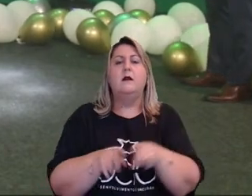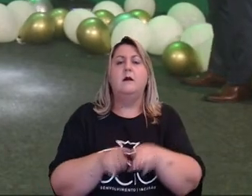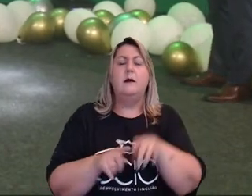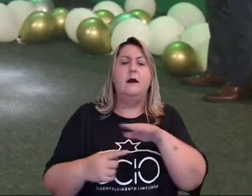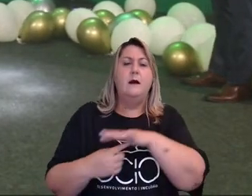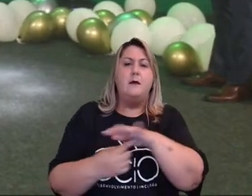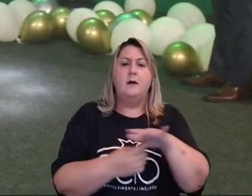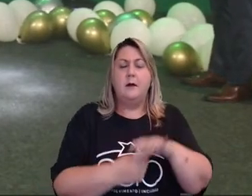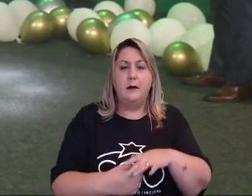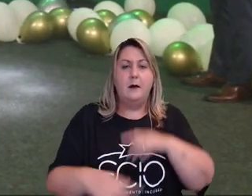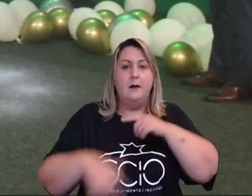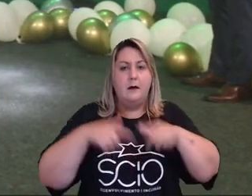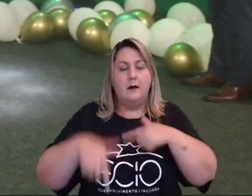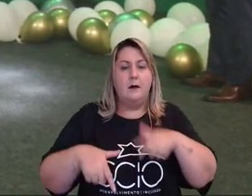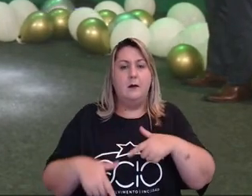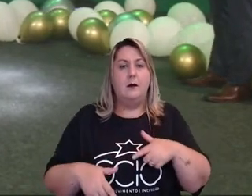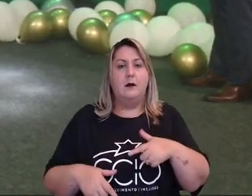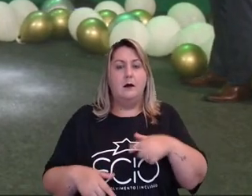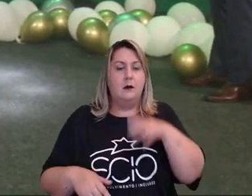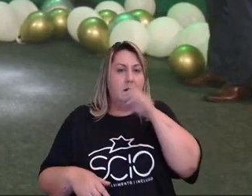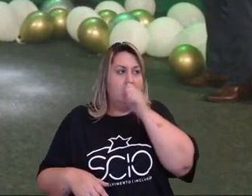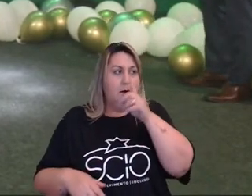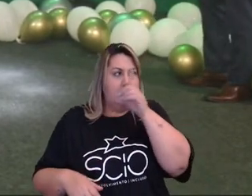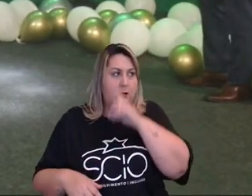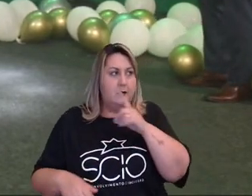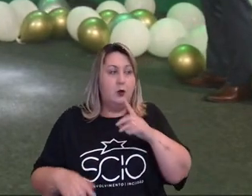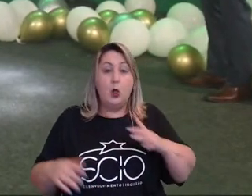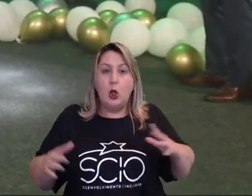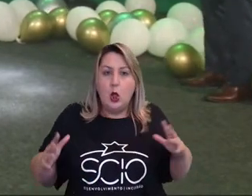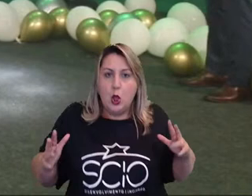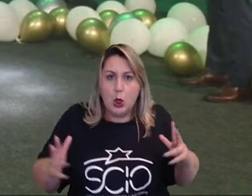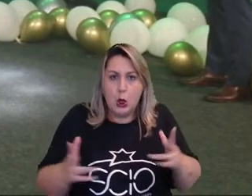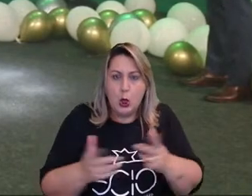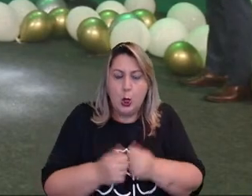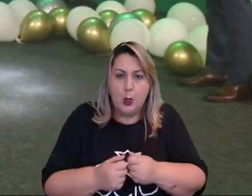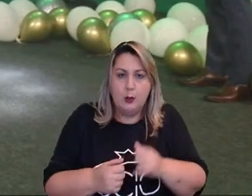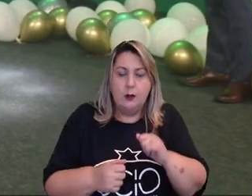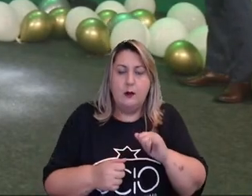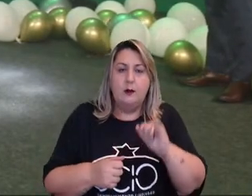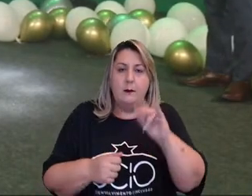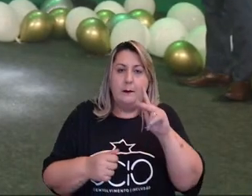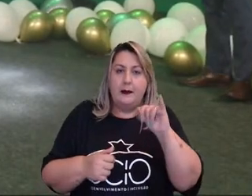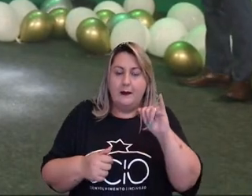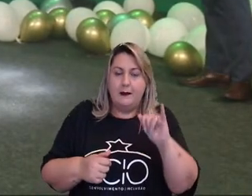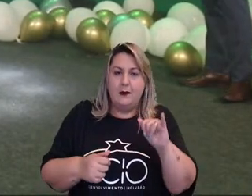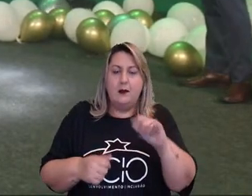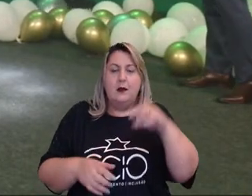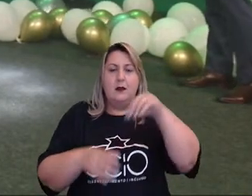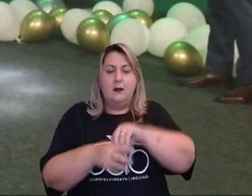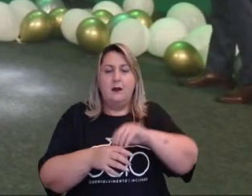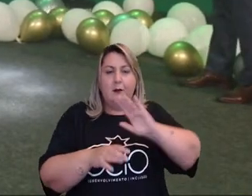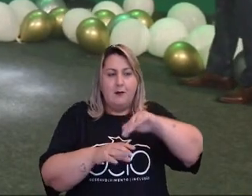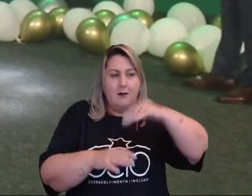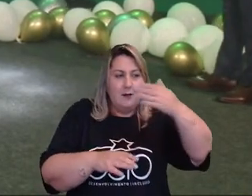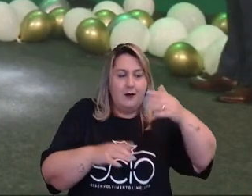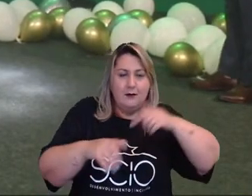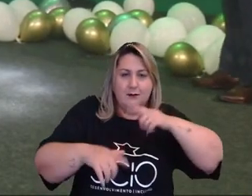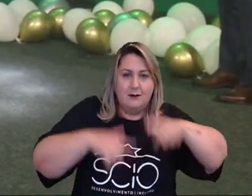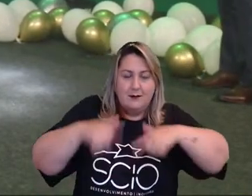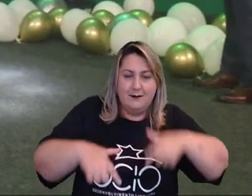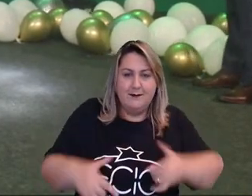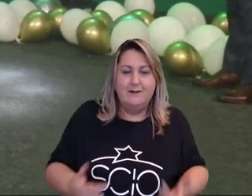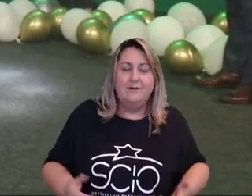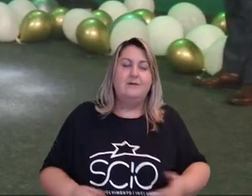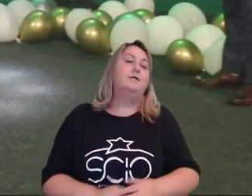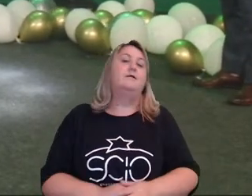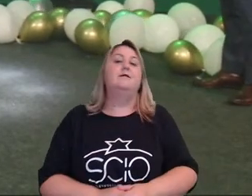Isa, tá trabalhando de final de semana, é isso mesmo? Com todos esses EPIs, é segurança dentro e fora da empresa. Parabéns,